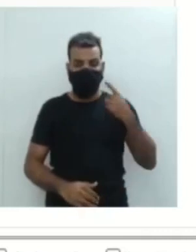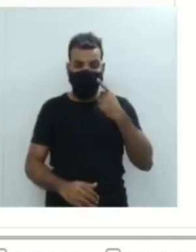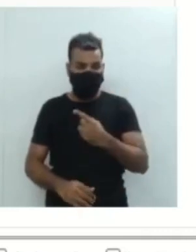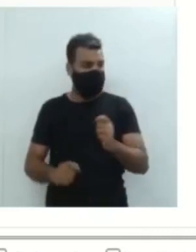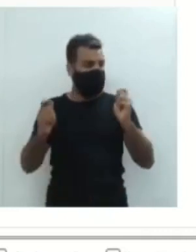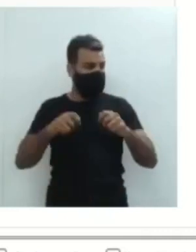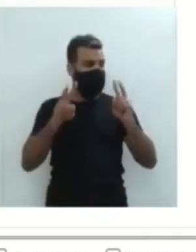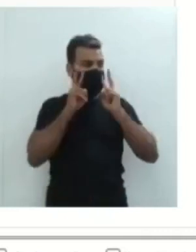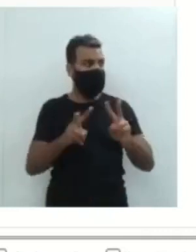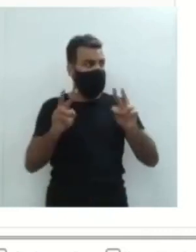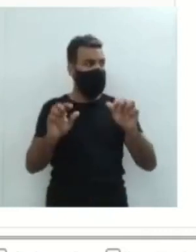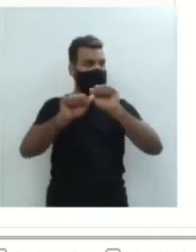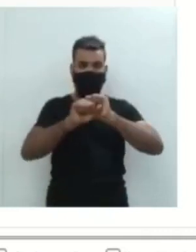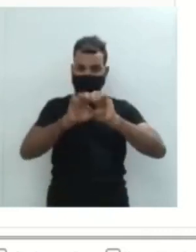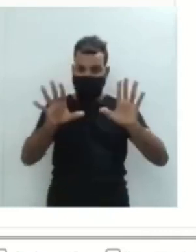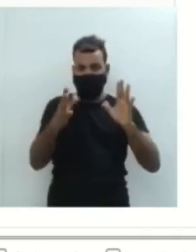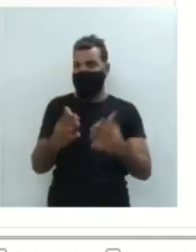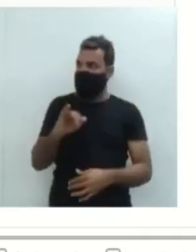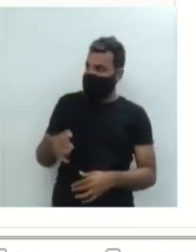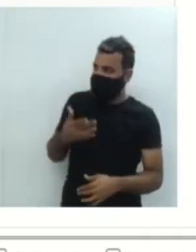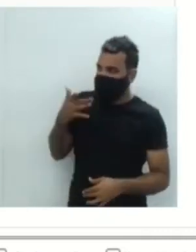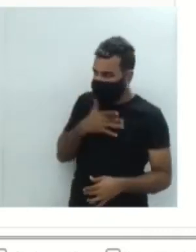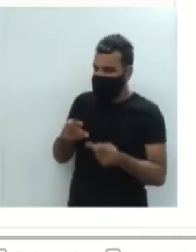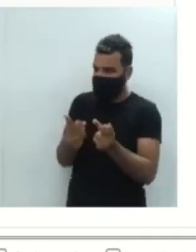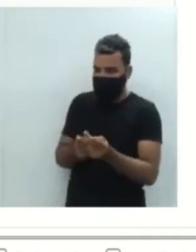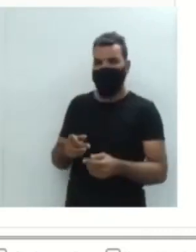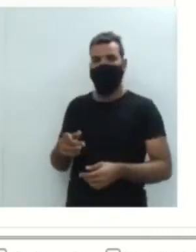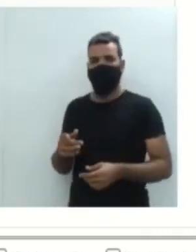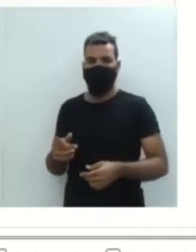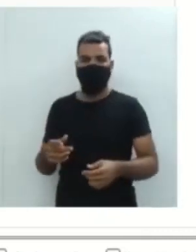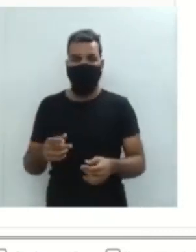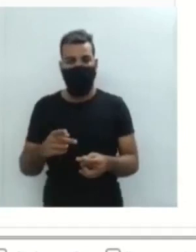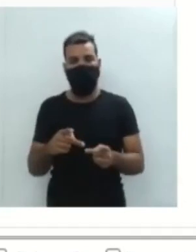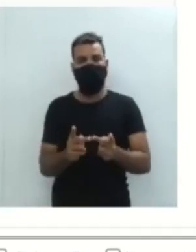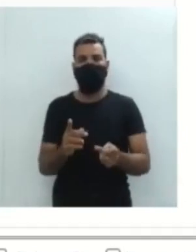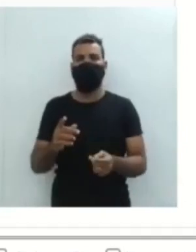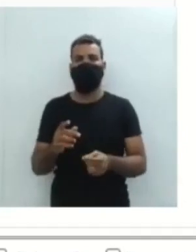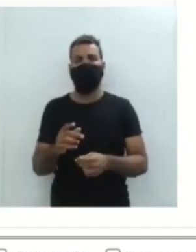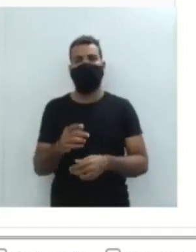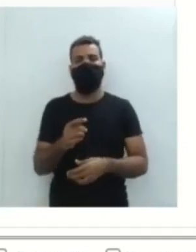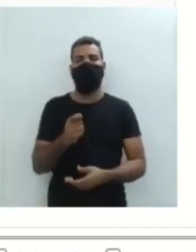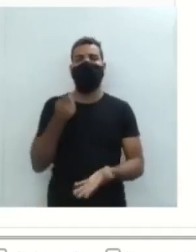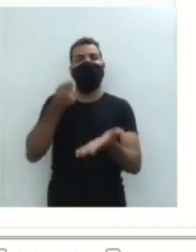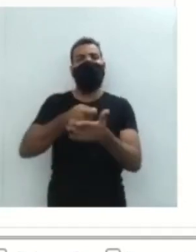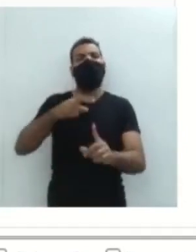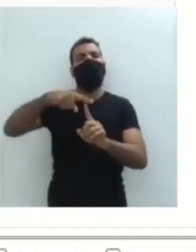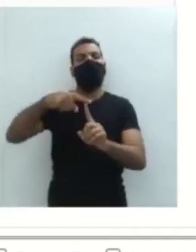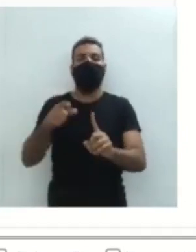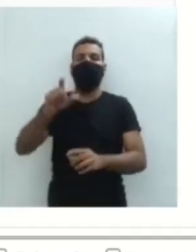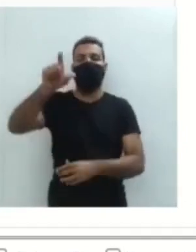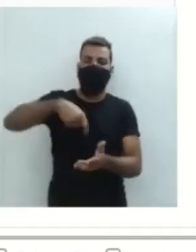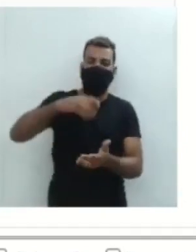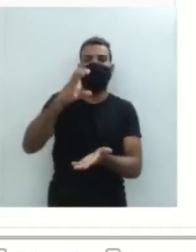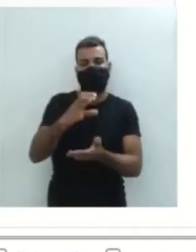bem claramente Aproveita e nosso delicioso prato ao nós temos nosso prato cartão une as formas de pagamento aceitação